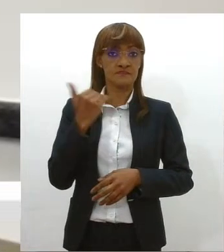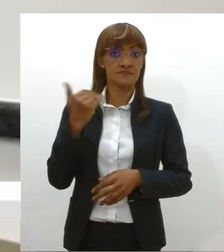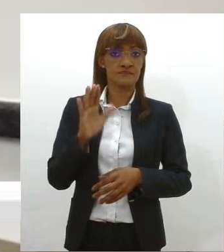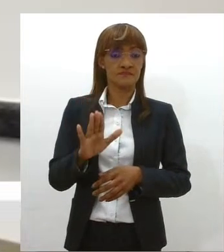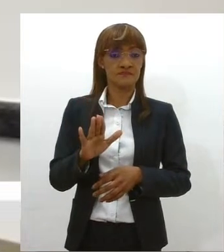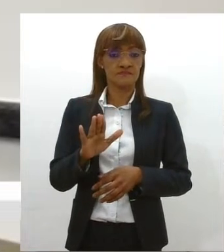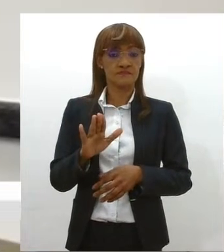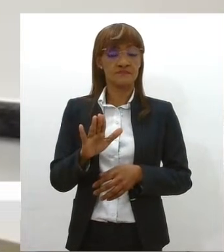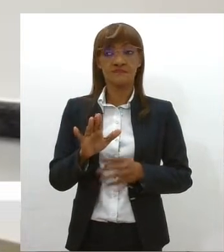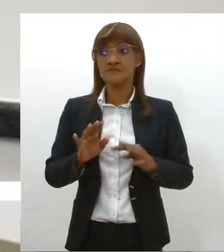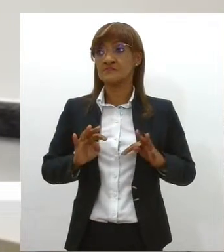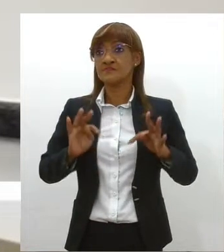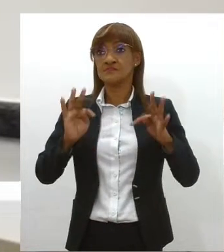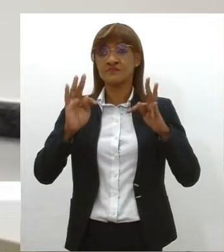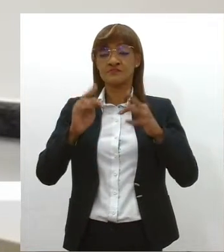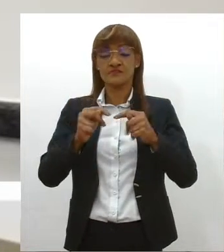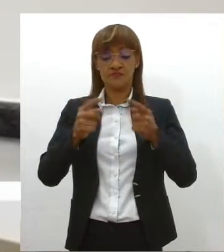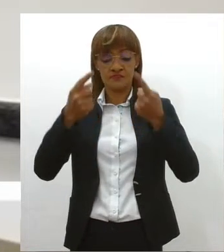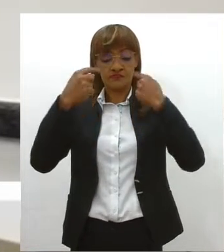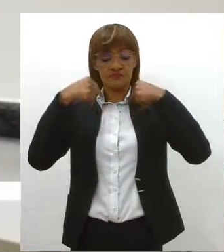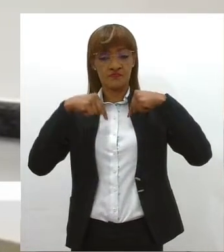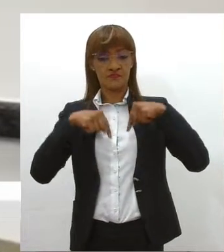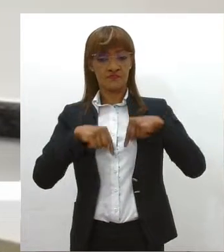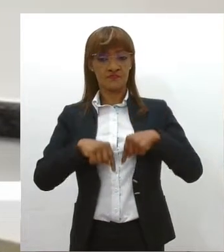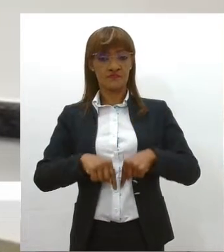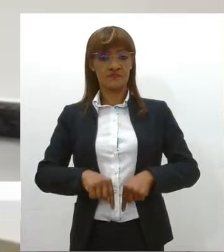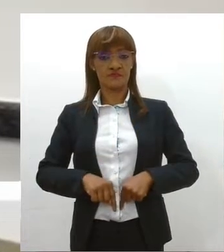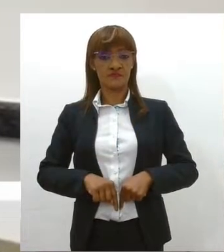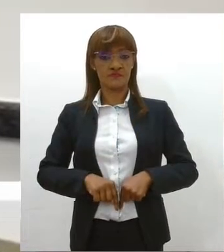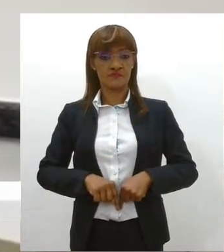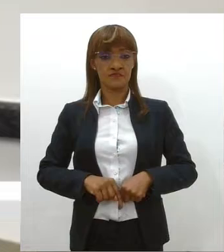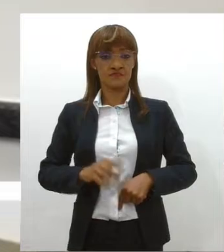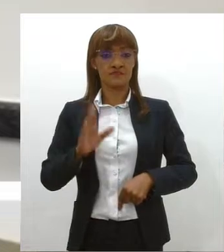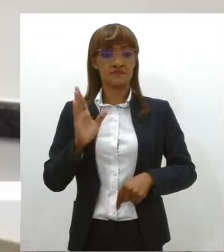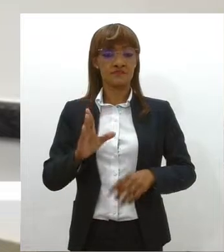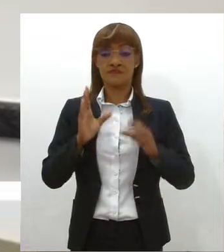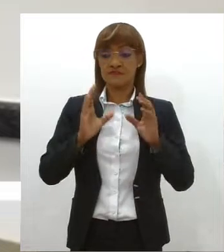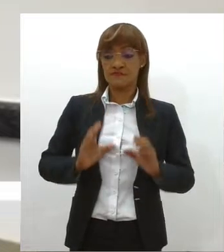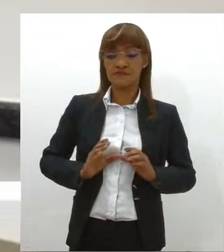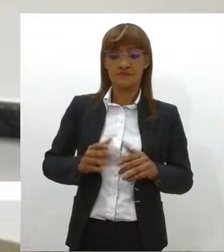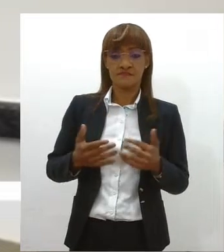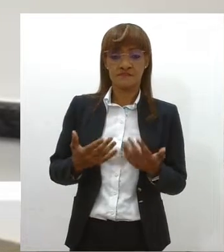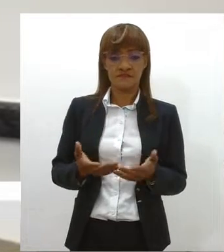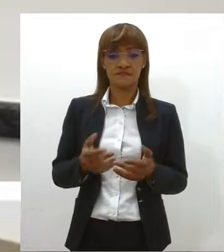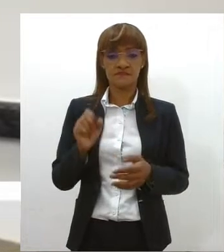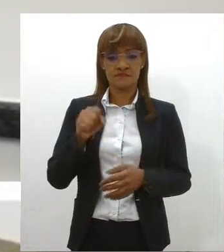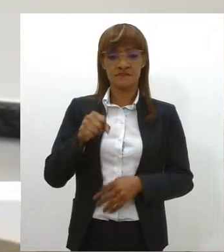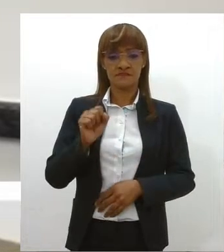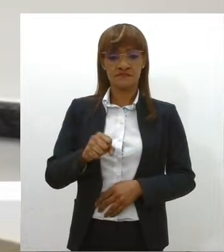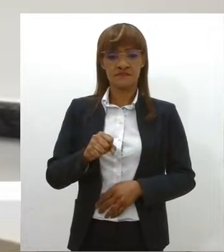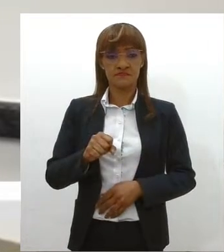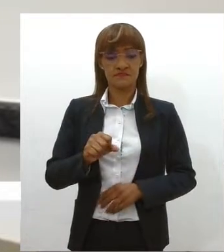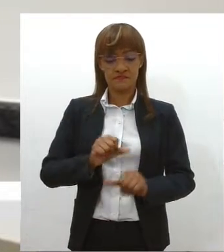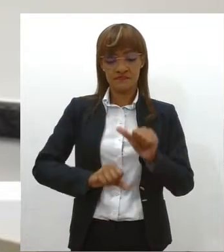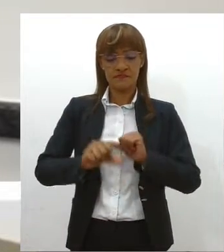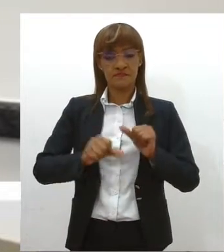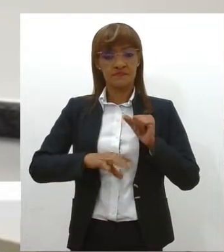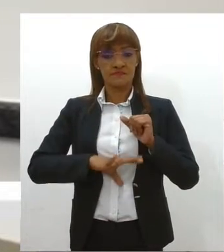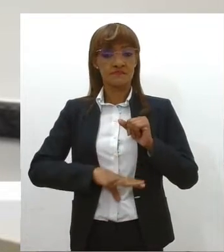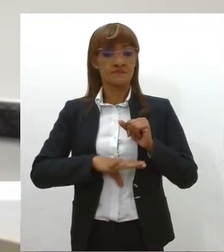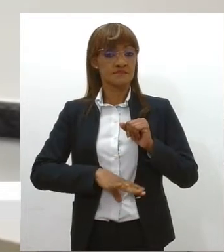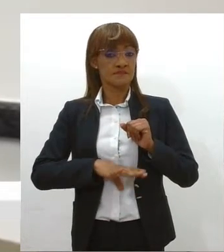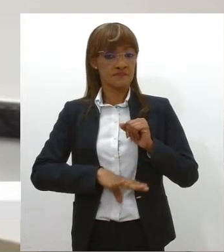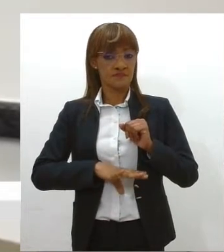no nosso corpo diante de uma reação forte, acaba sim alterando o ciclo menstrual, né? A gente sabe que